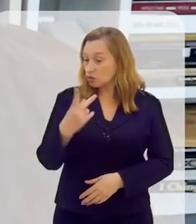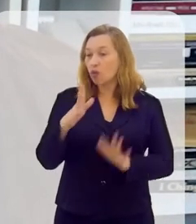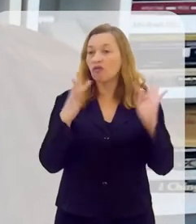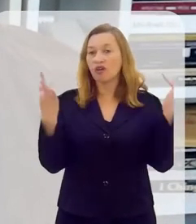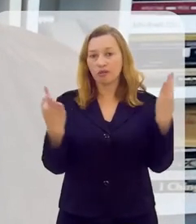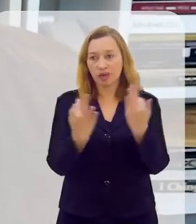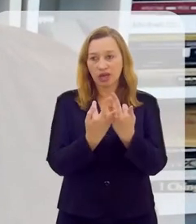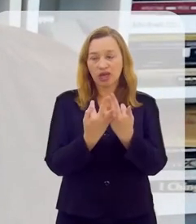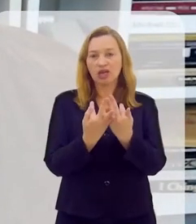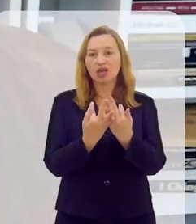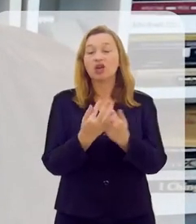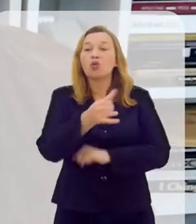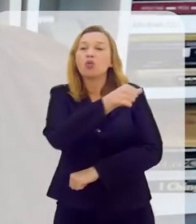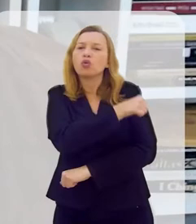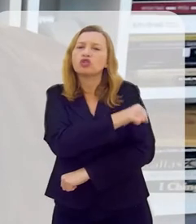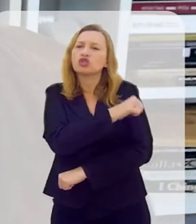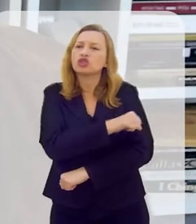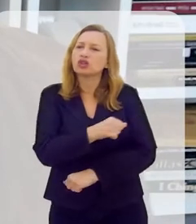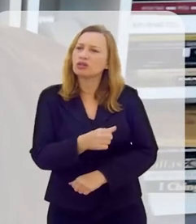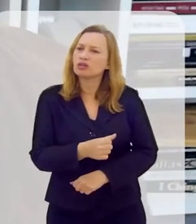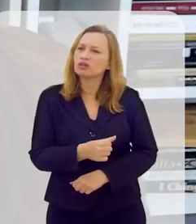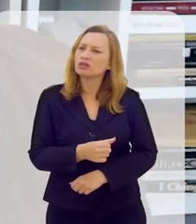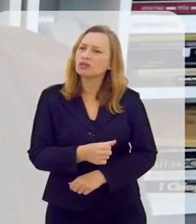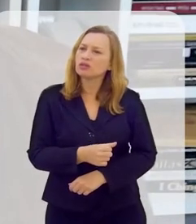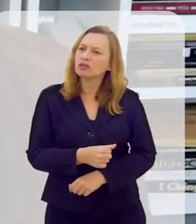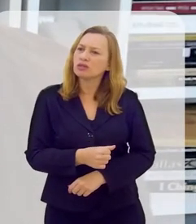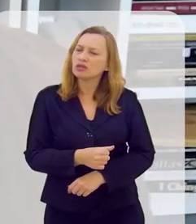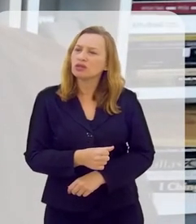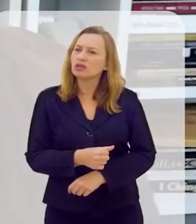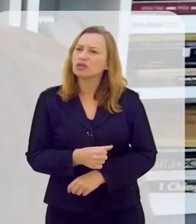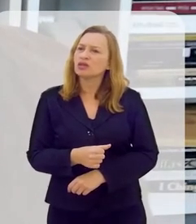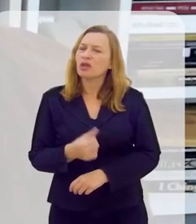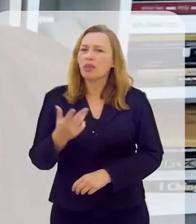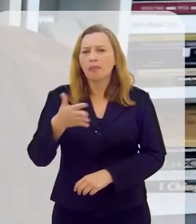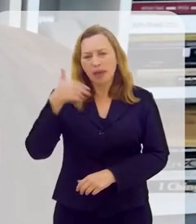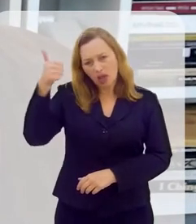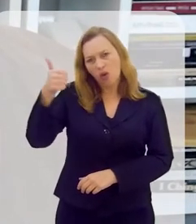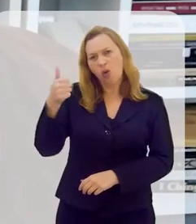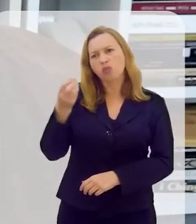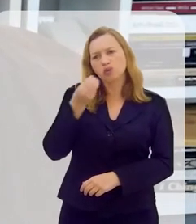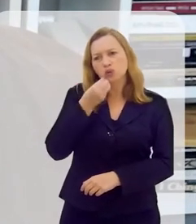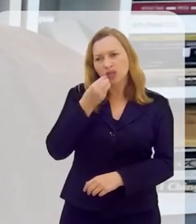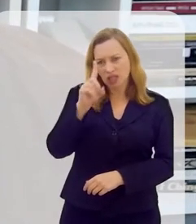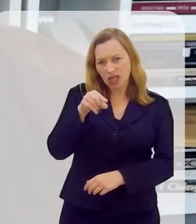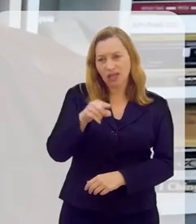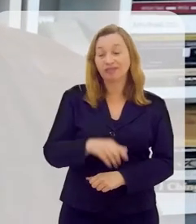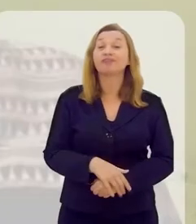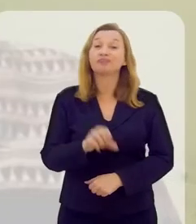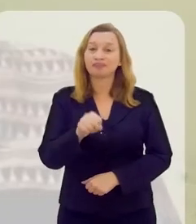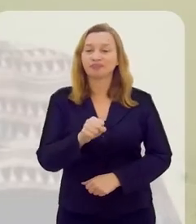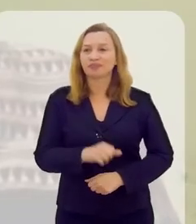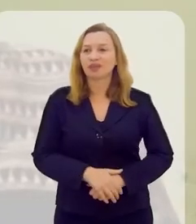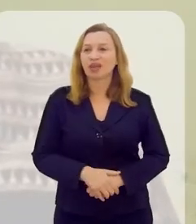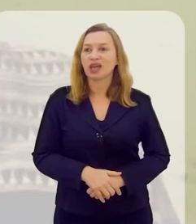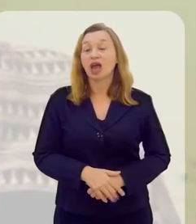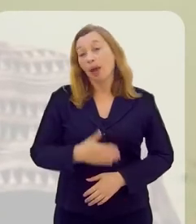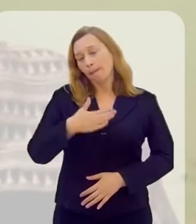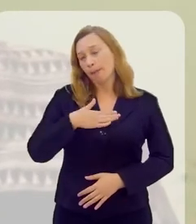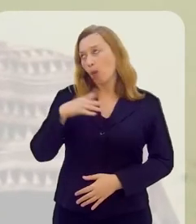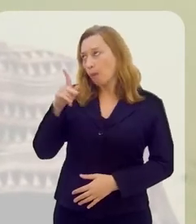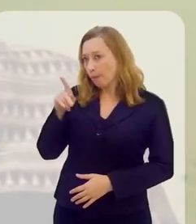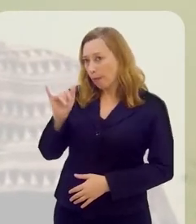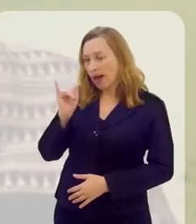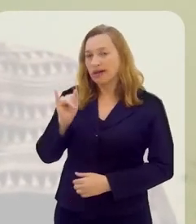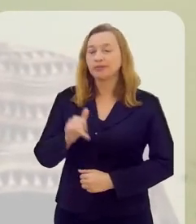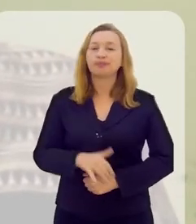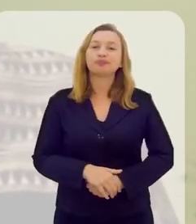sua família para o Rio de Janeiro? Deve ter sido, evidentemente, em busca de melhores oportunidades, não é isso? Eu vim assim, o